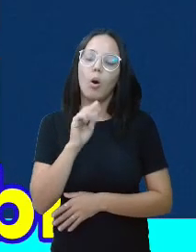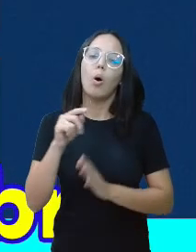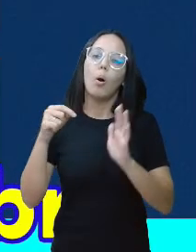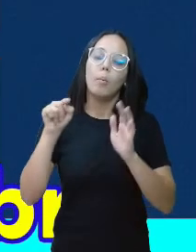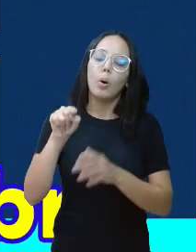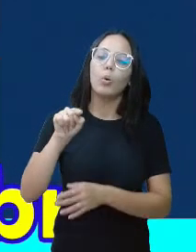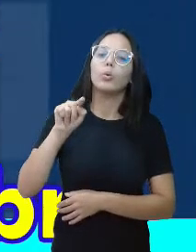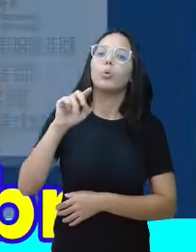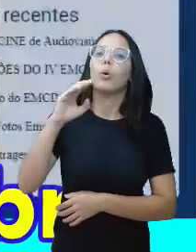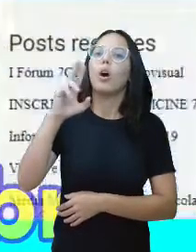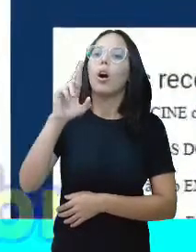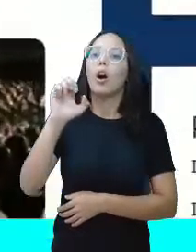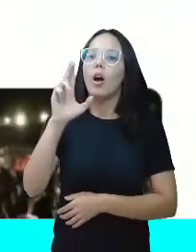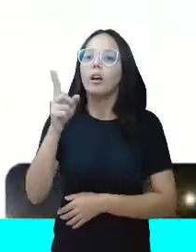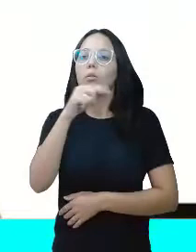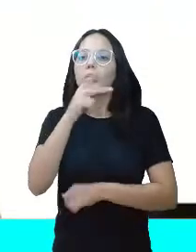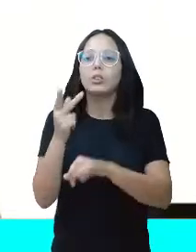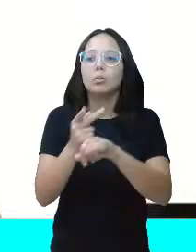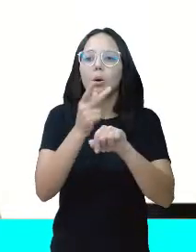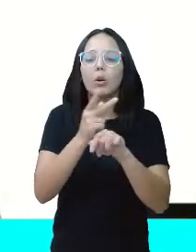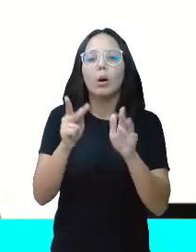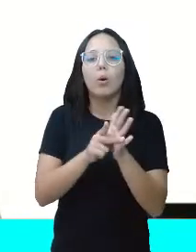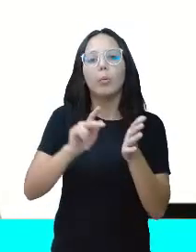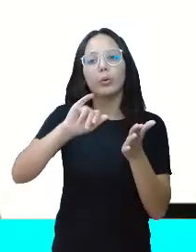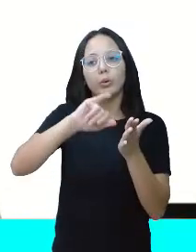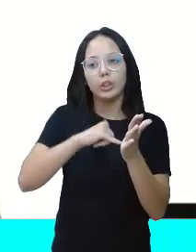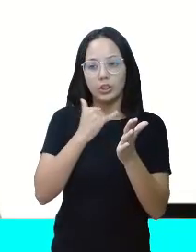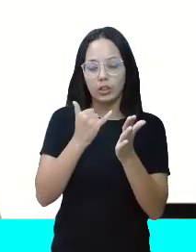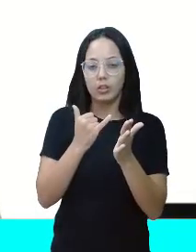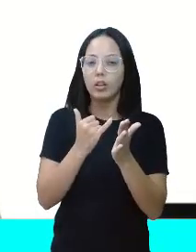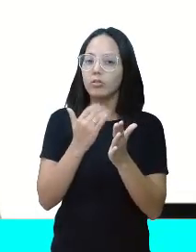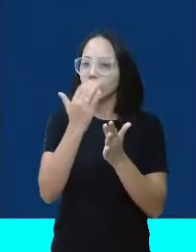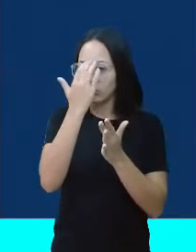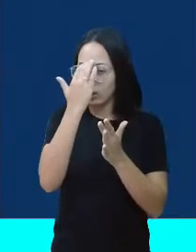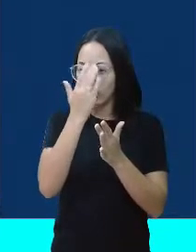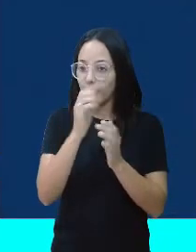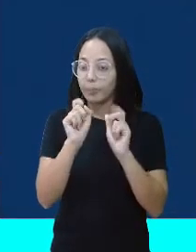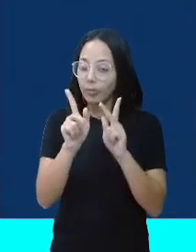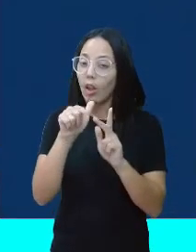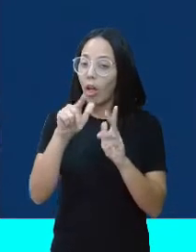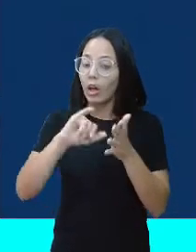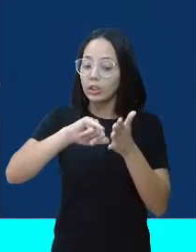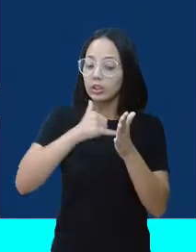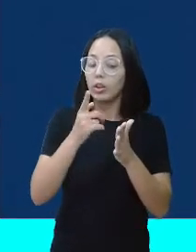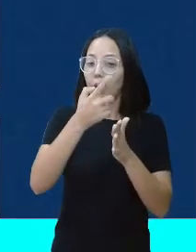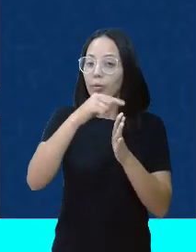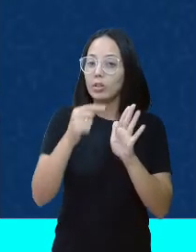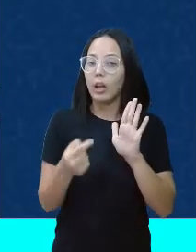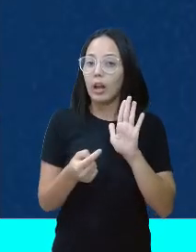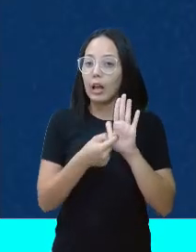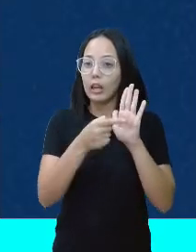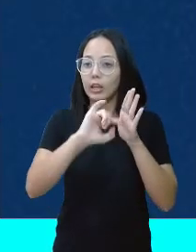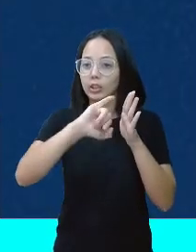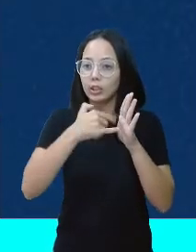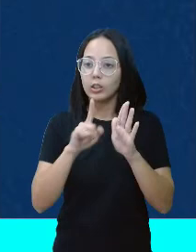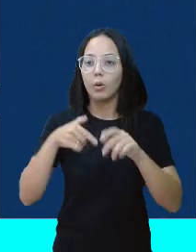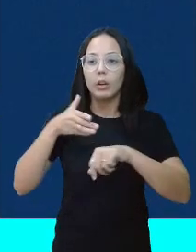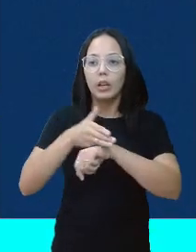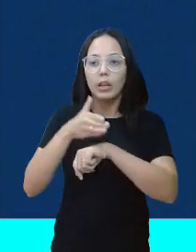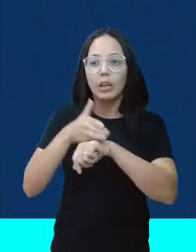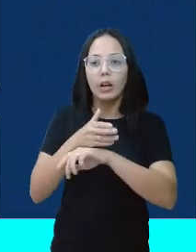ensine.educ.rec.br, então procure a aba Inscrições. Isso mesmo, clica na aba Inscrições, depois